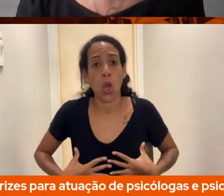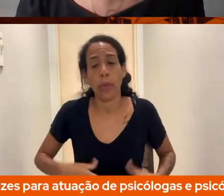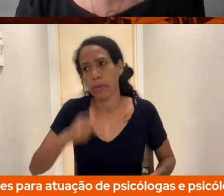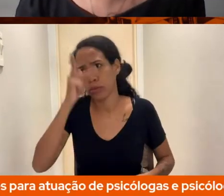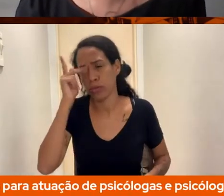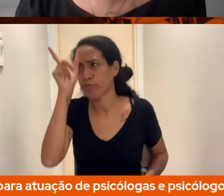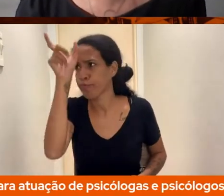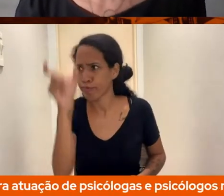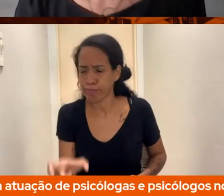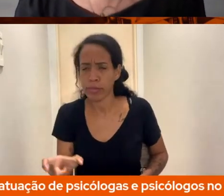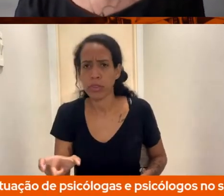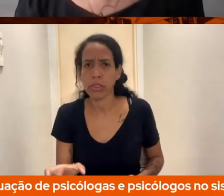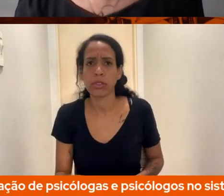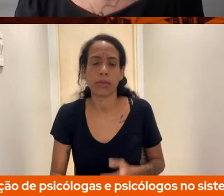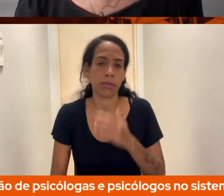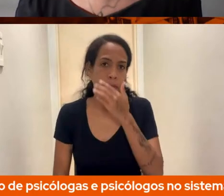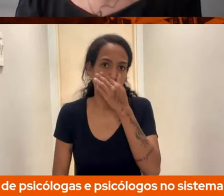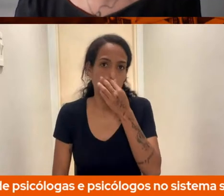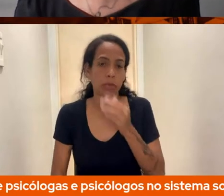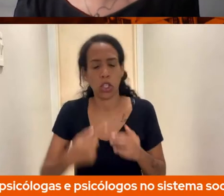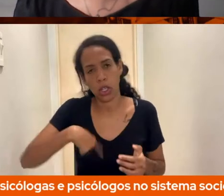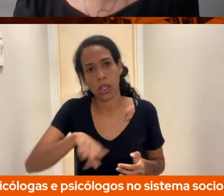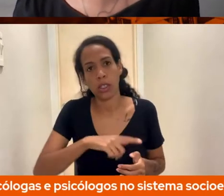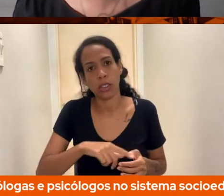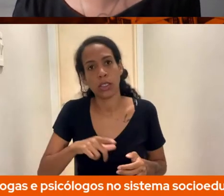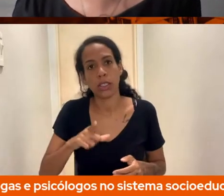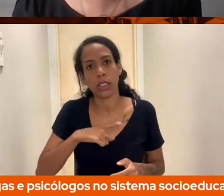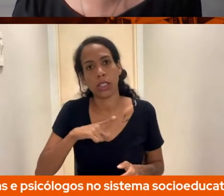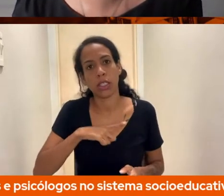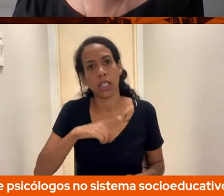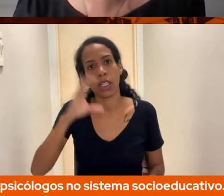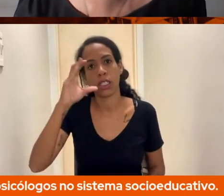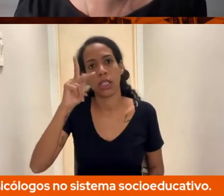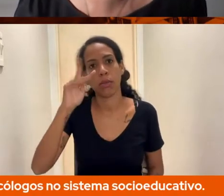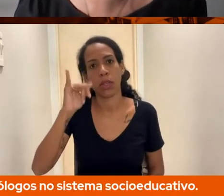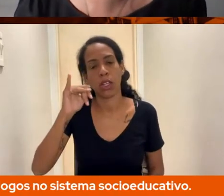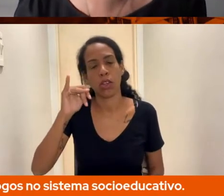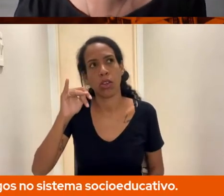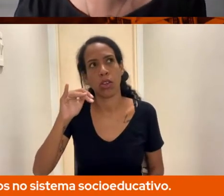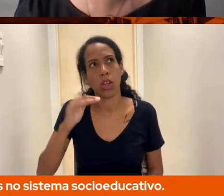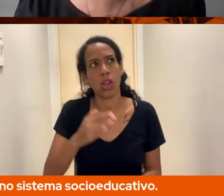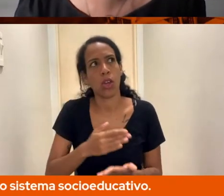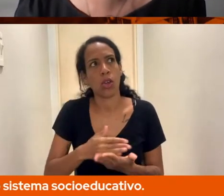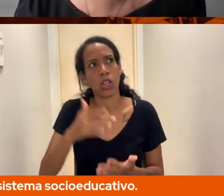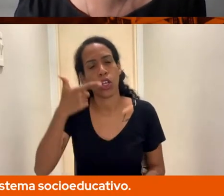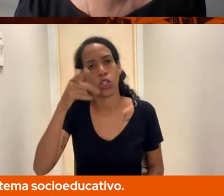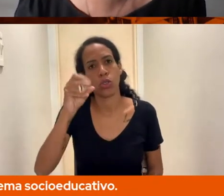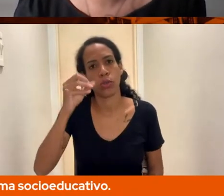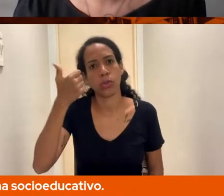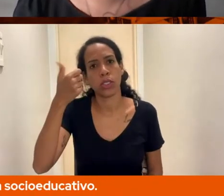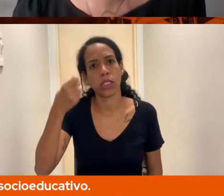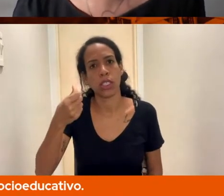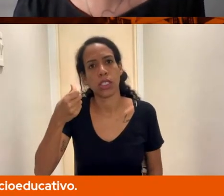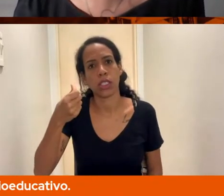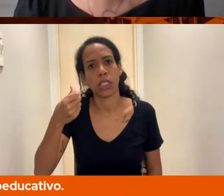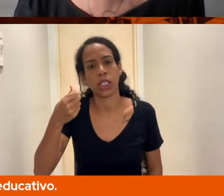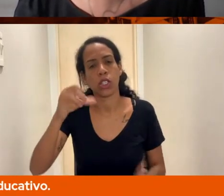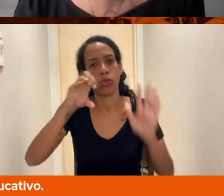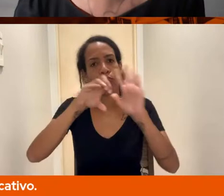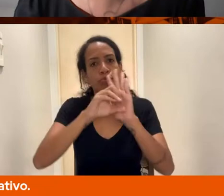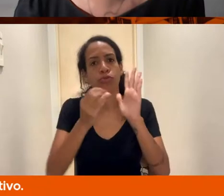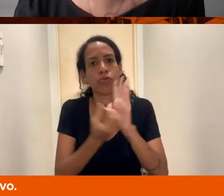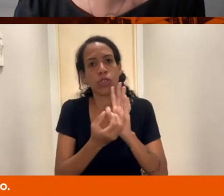sujeitos e sujeitas. A gente teve uma CPI instaurada em 2016 no Senado Federal sobre